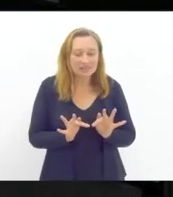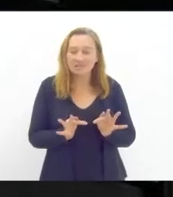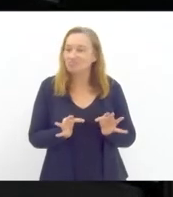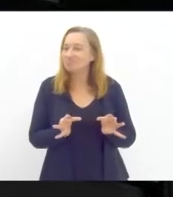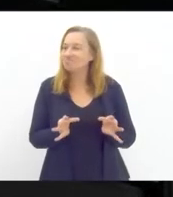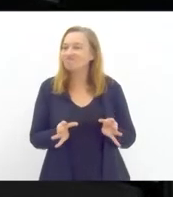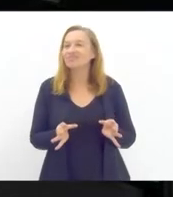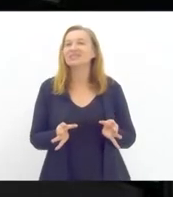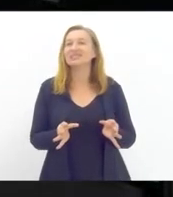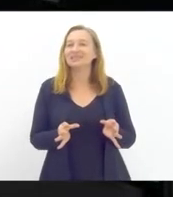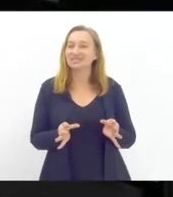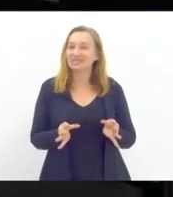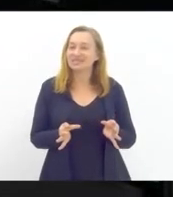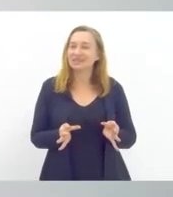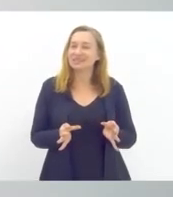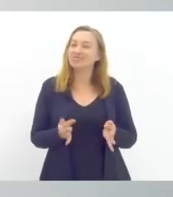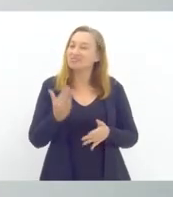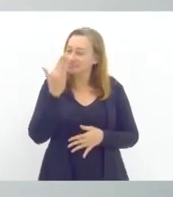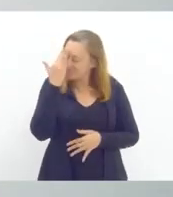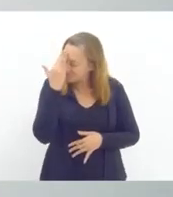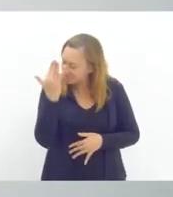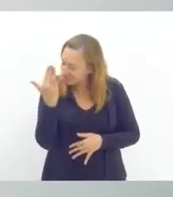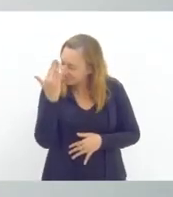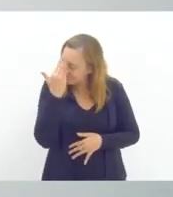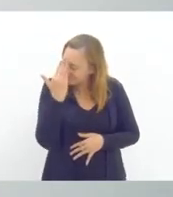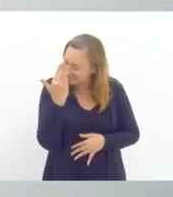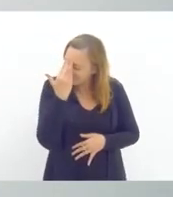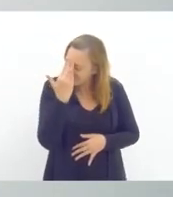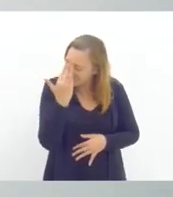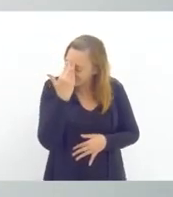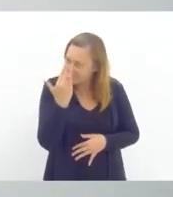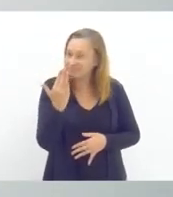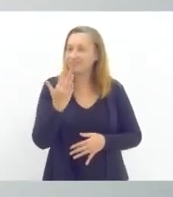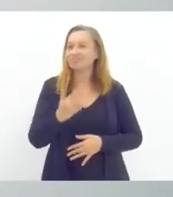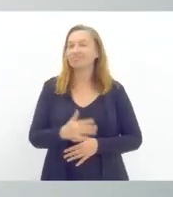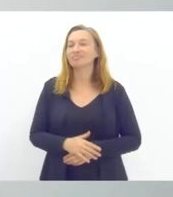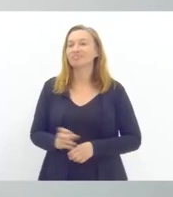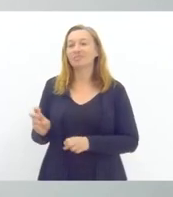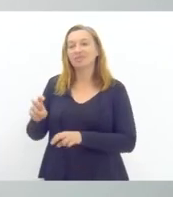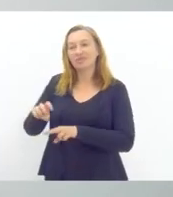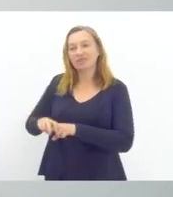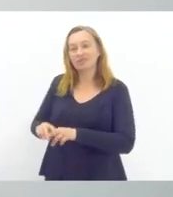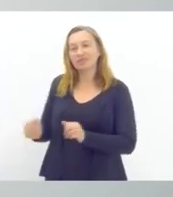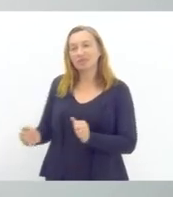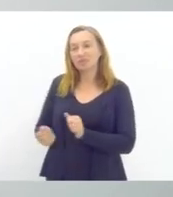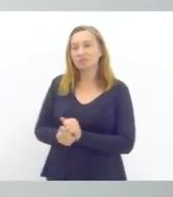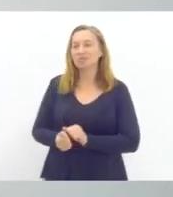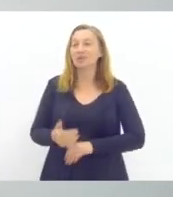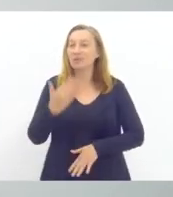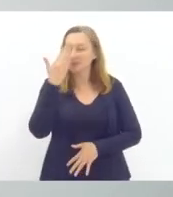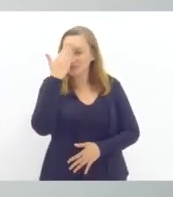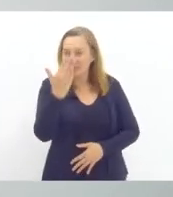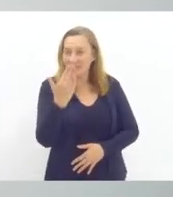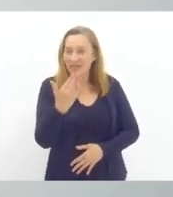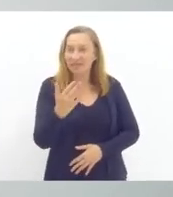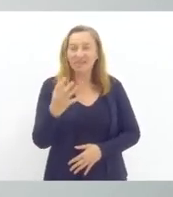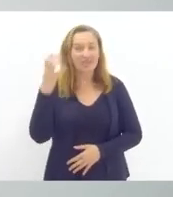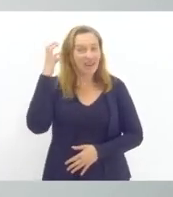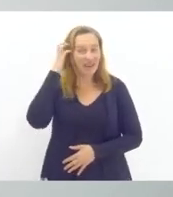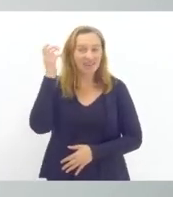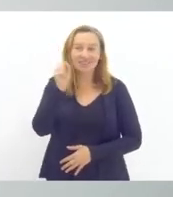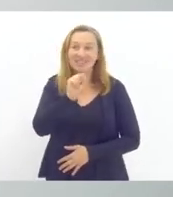né Muito obrigado muito obrigado mesmo por compor essa mesa Muito obrigado a minha rádio